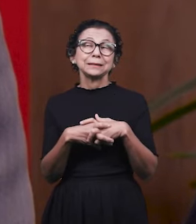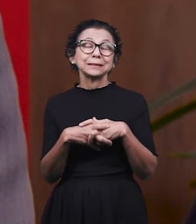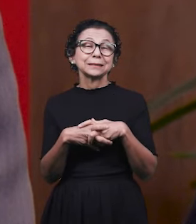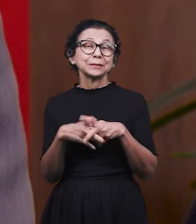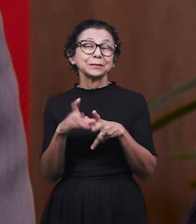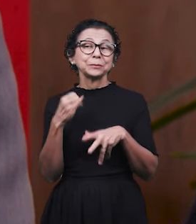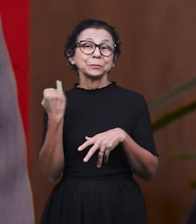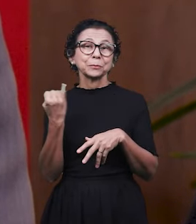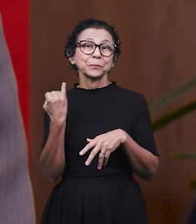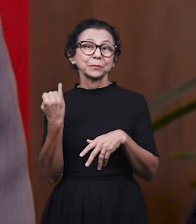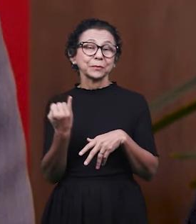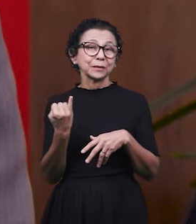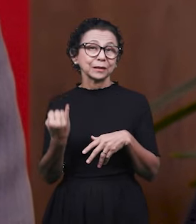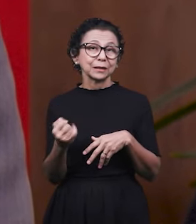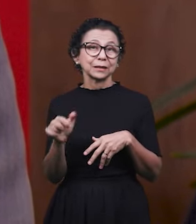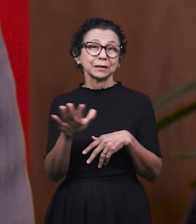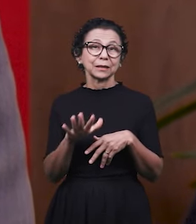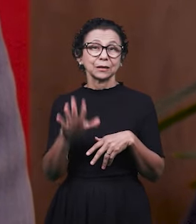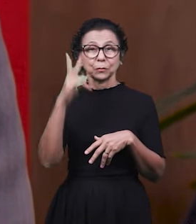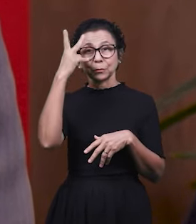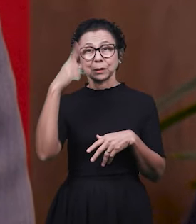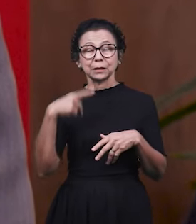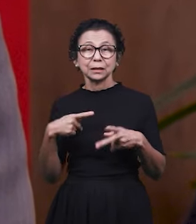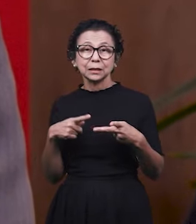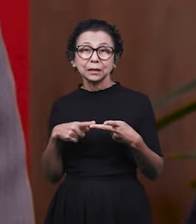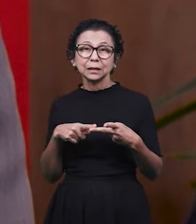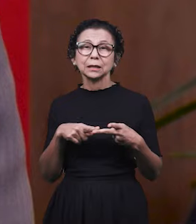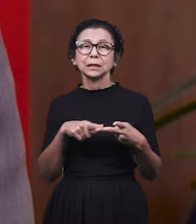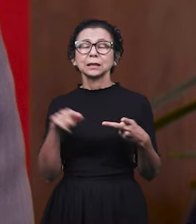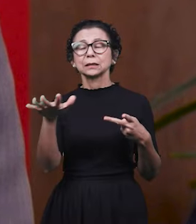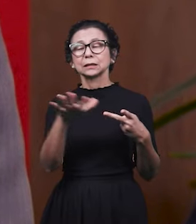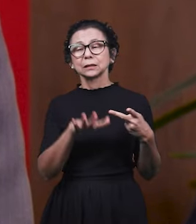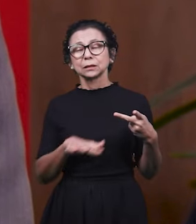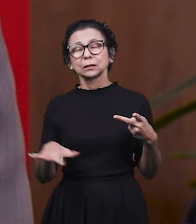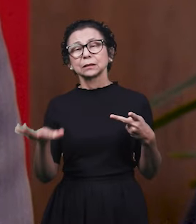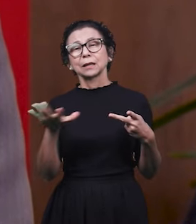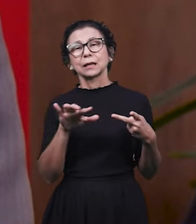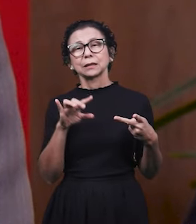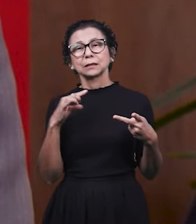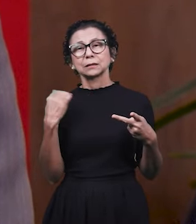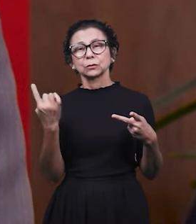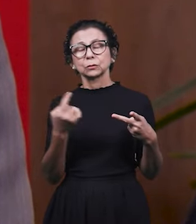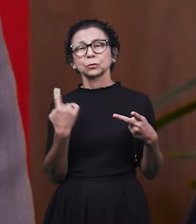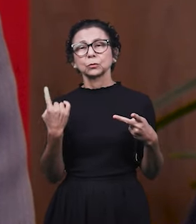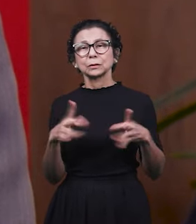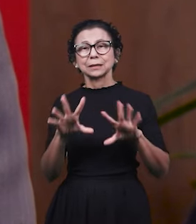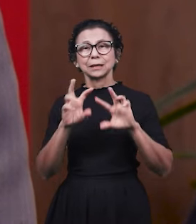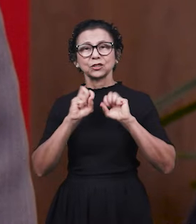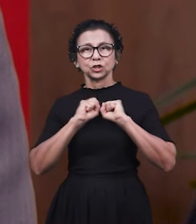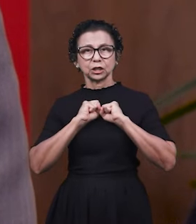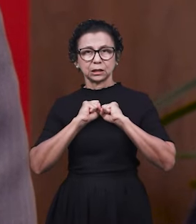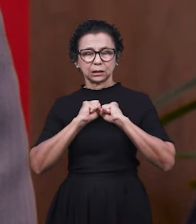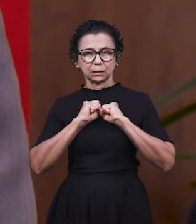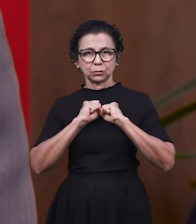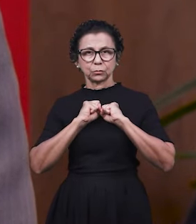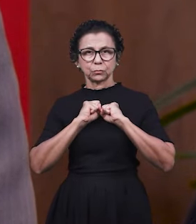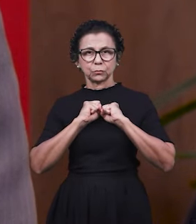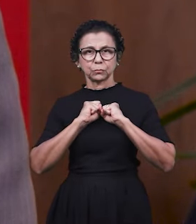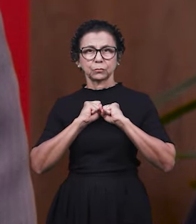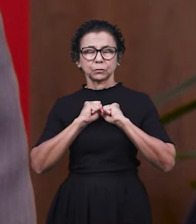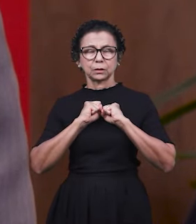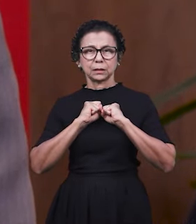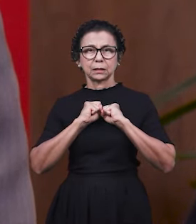extremamente importantes na área de humanas e em todas as demais áreas, mas ele se apropria. Mas apenas aquilo não